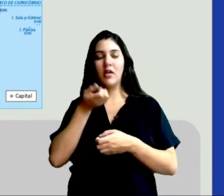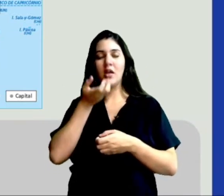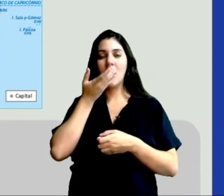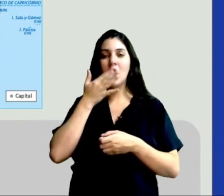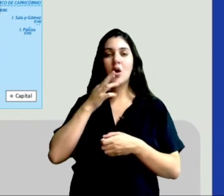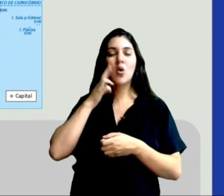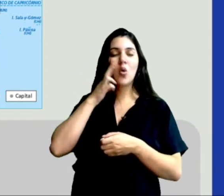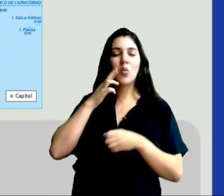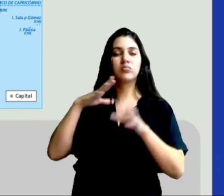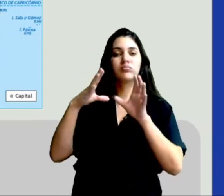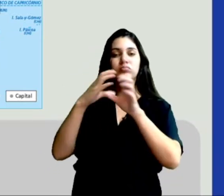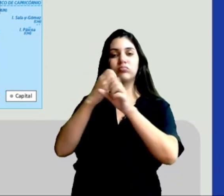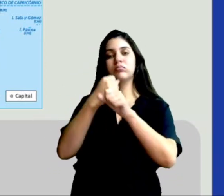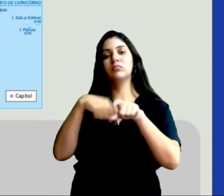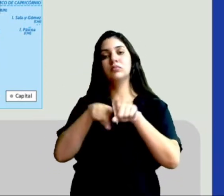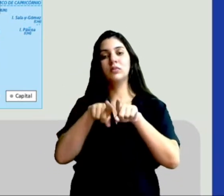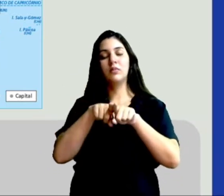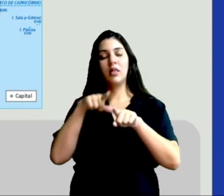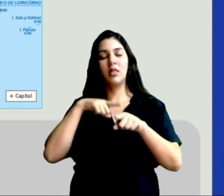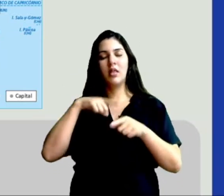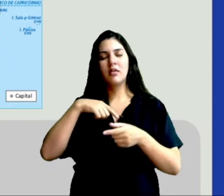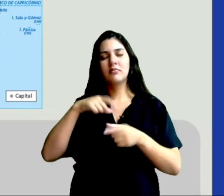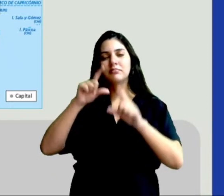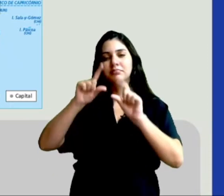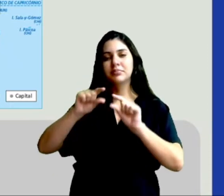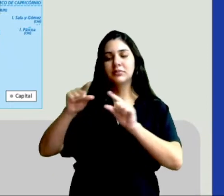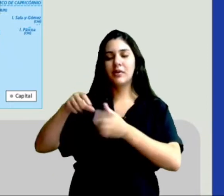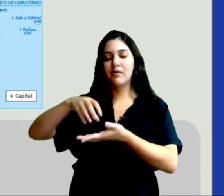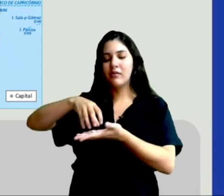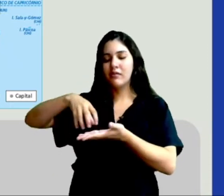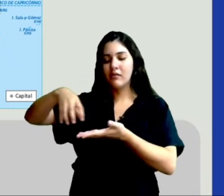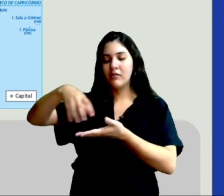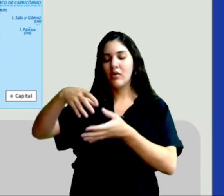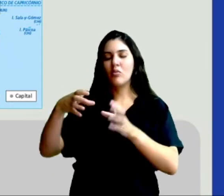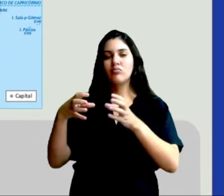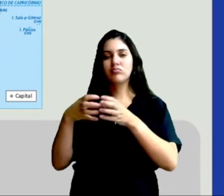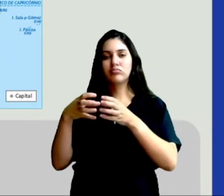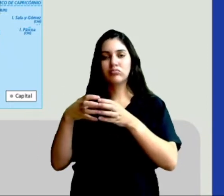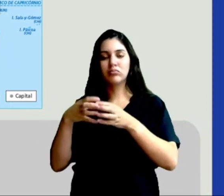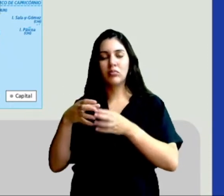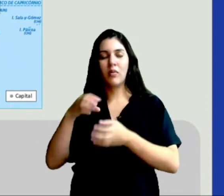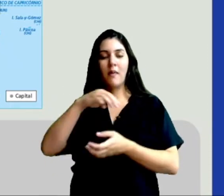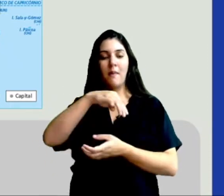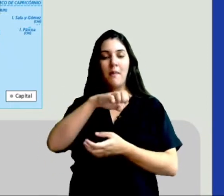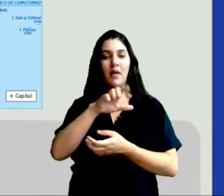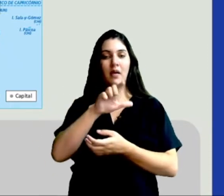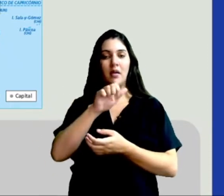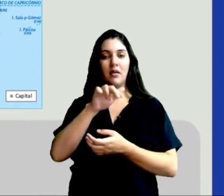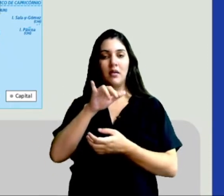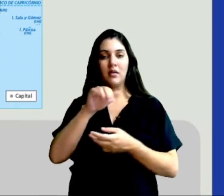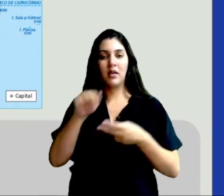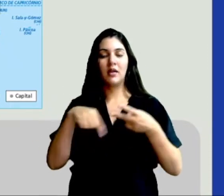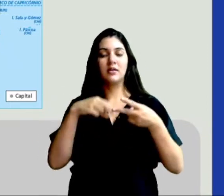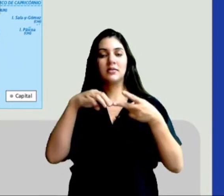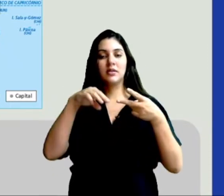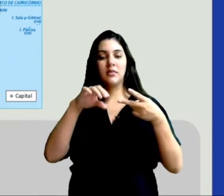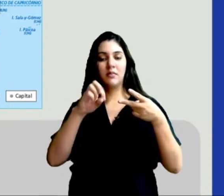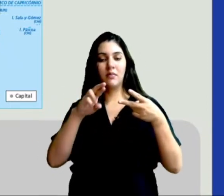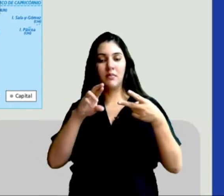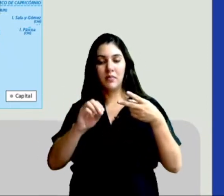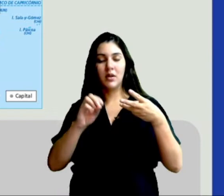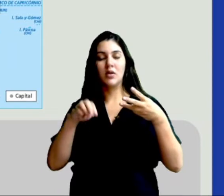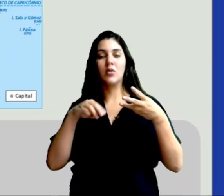mais escuro. E ali aquelas pequenas ilhas, né? Ali, ó, conjunto de ilhas, né? A Melanésia, a Micronésia